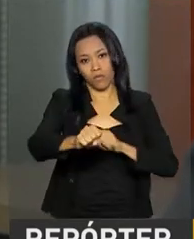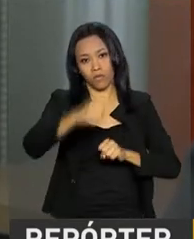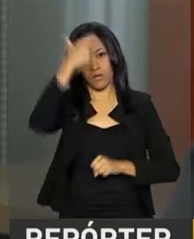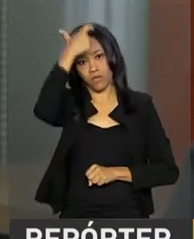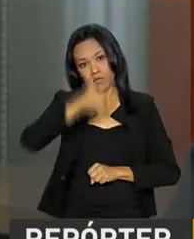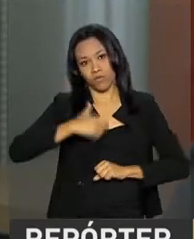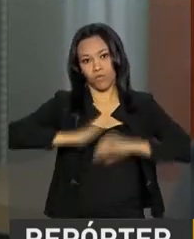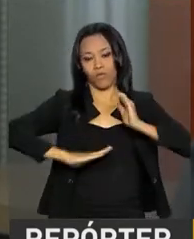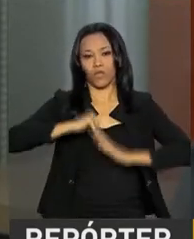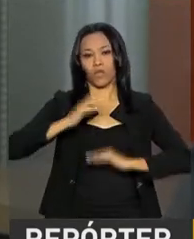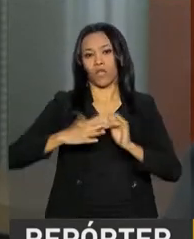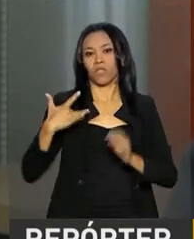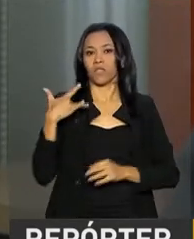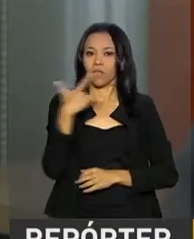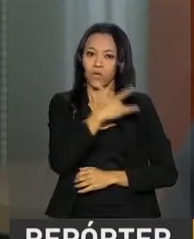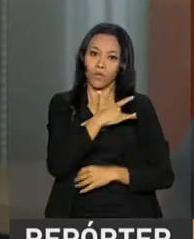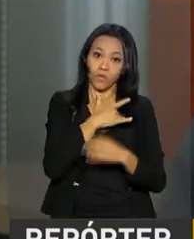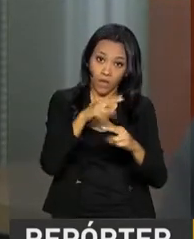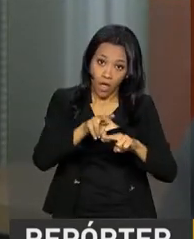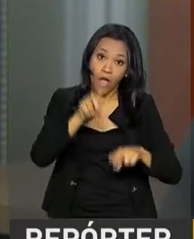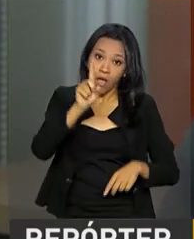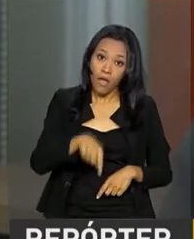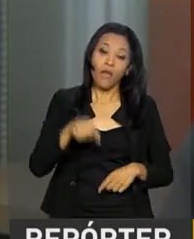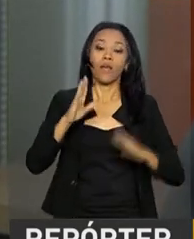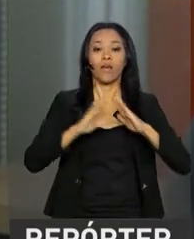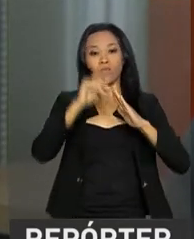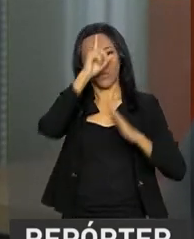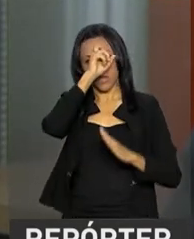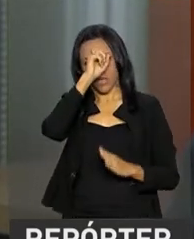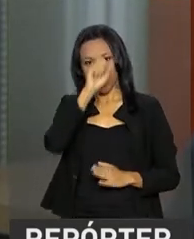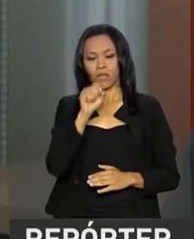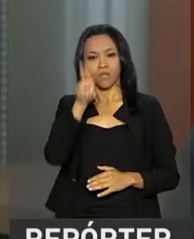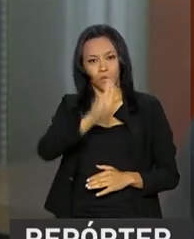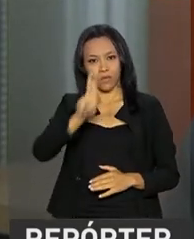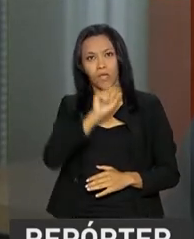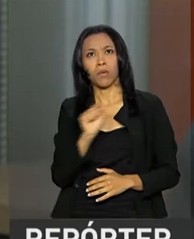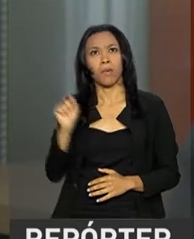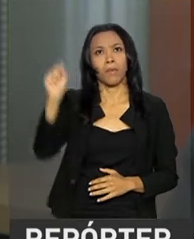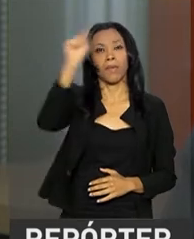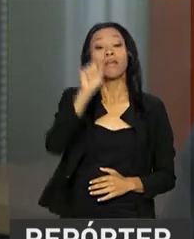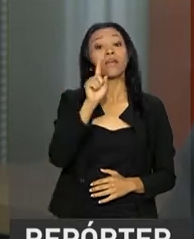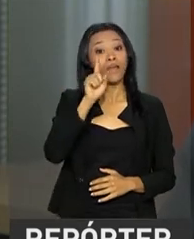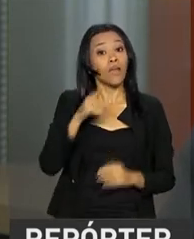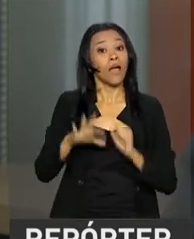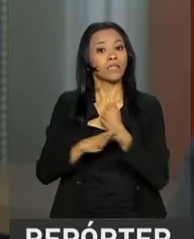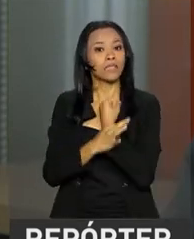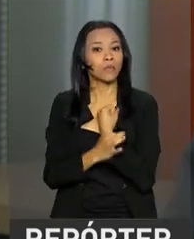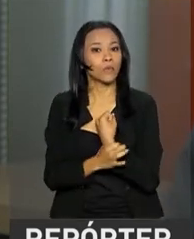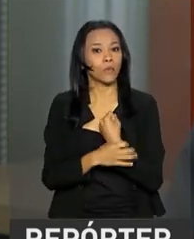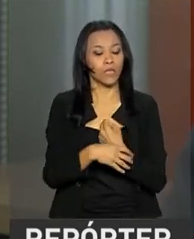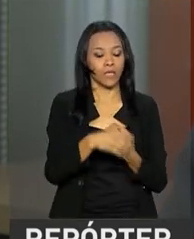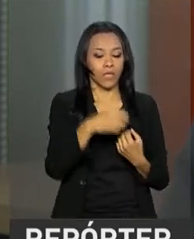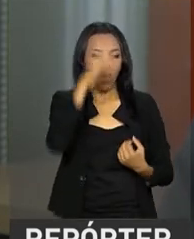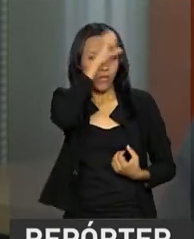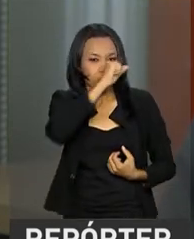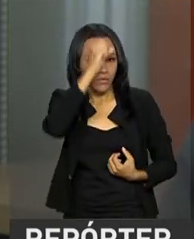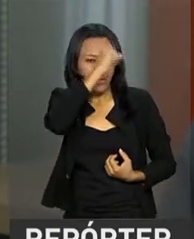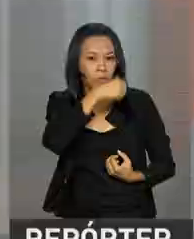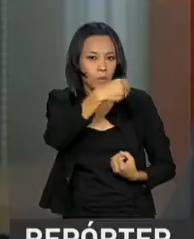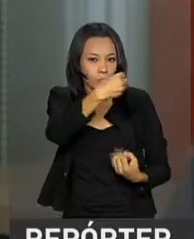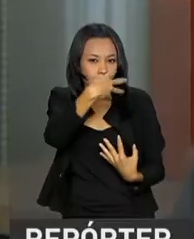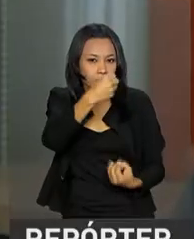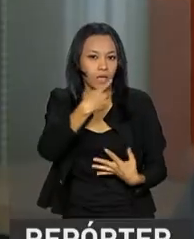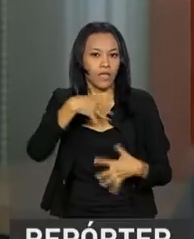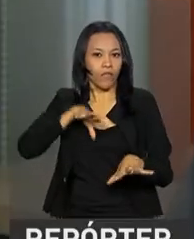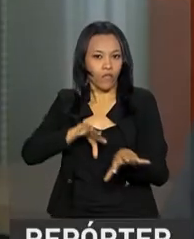saúde. É exatamente os hospitais universitários que garantem a vanguarda do ensino na saúde e na formação profissional.